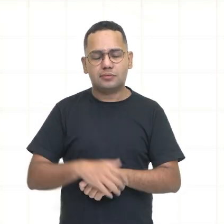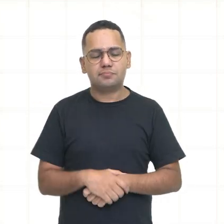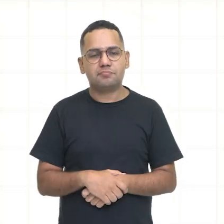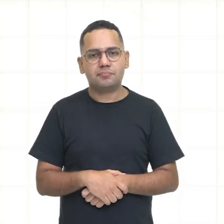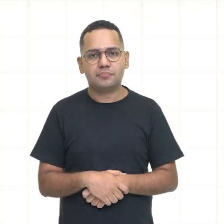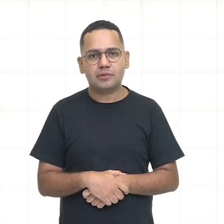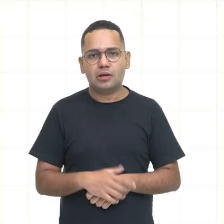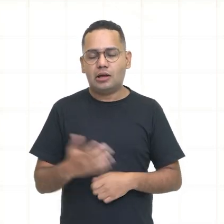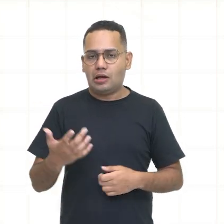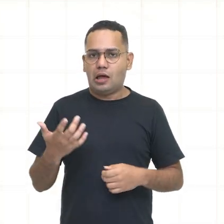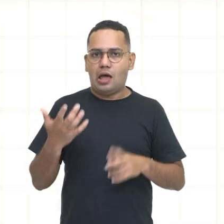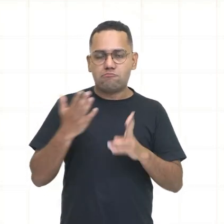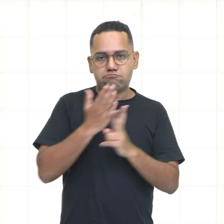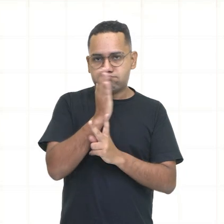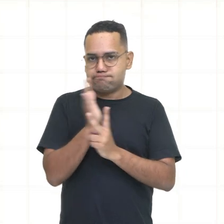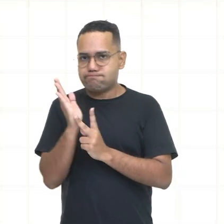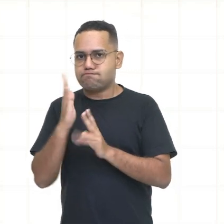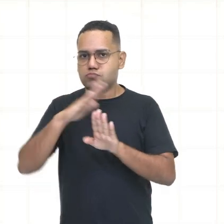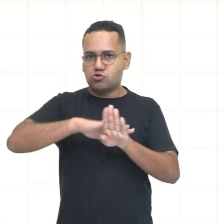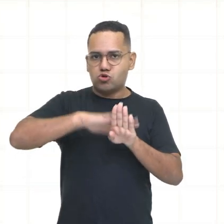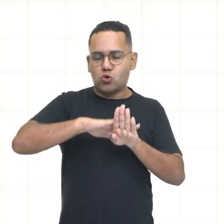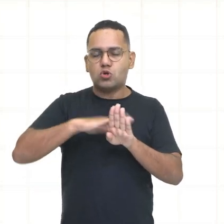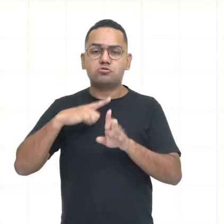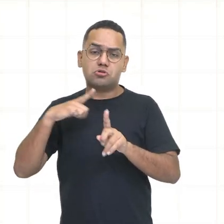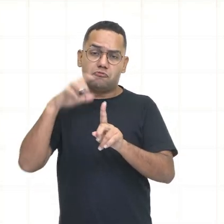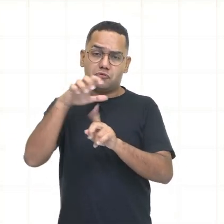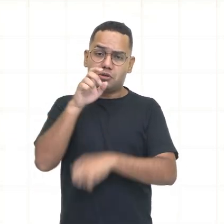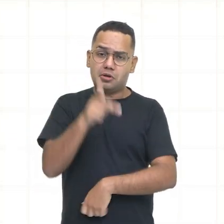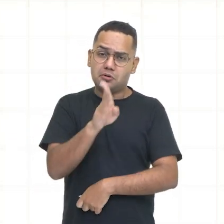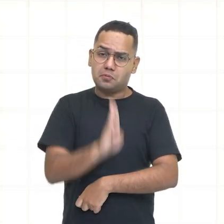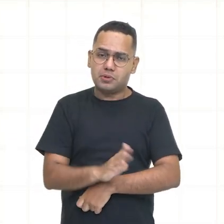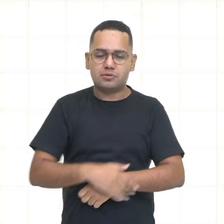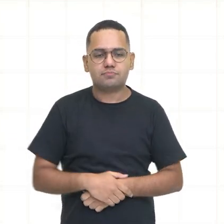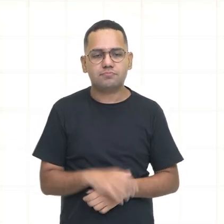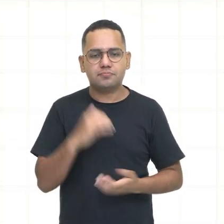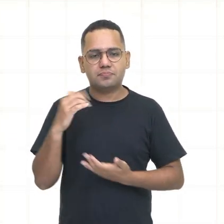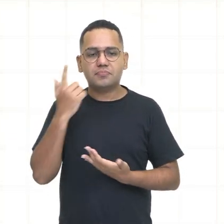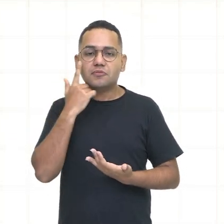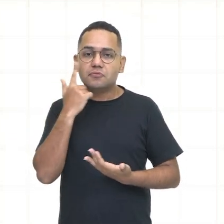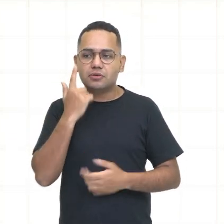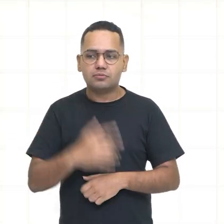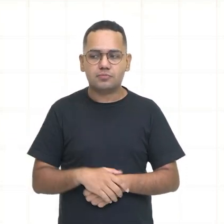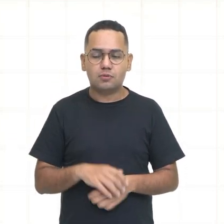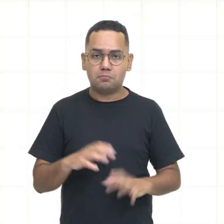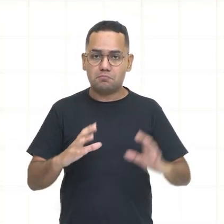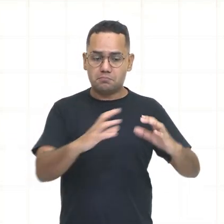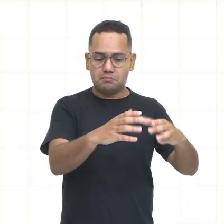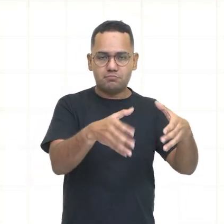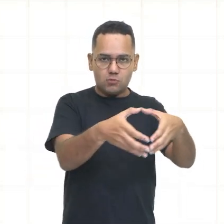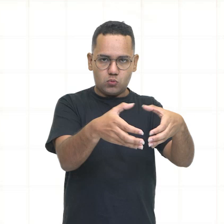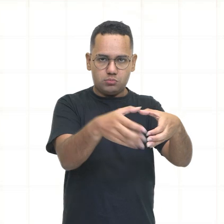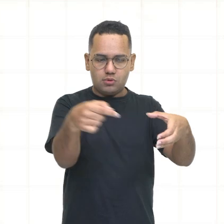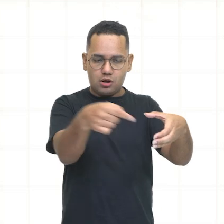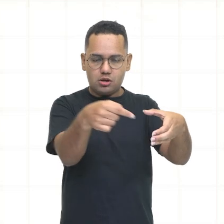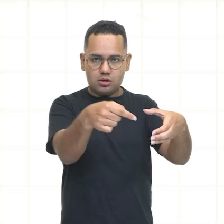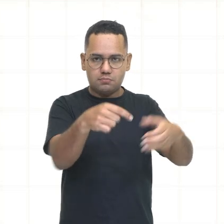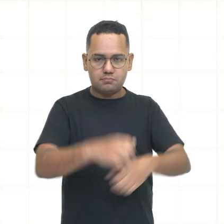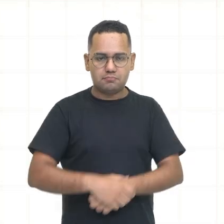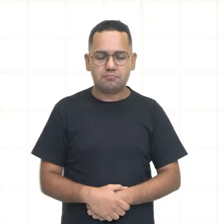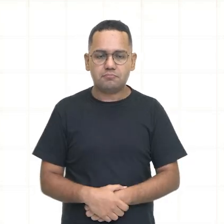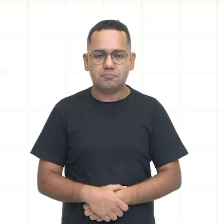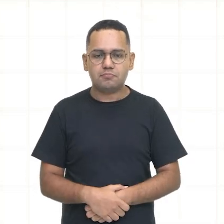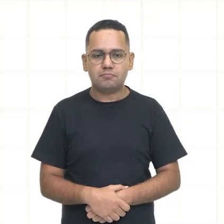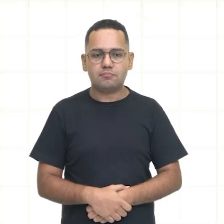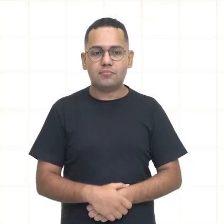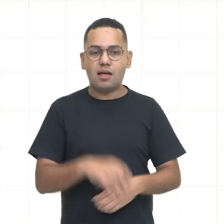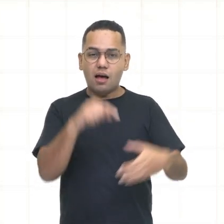dessas duas ideologias. Surgem, então, dois grupos políticos opostos. De um lado, os integralistas, prestem atenção,